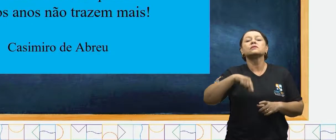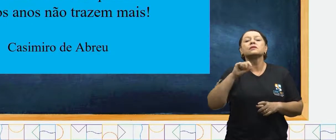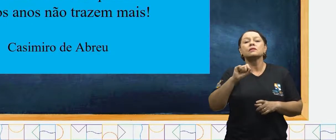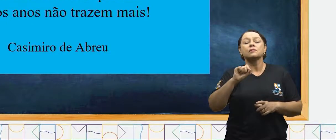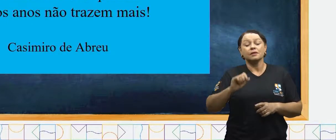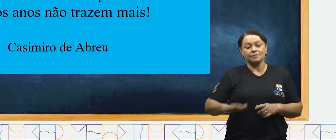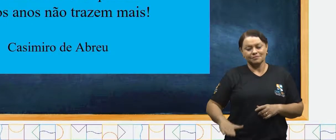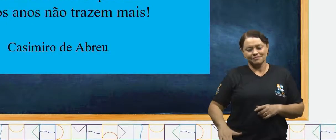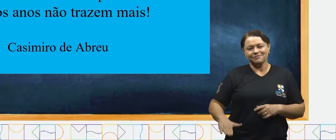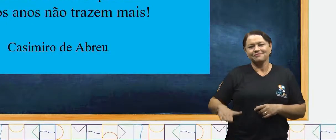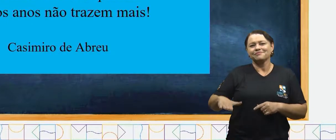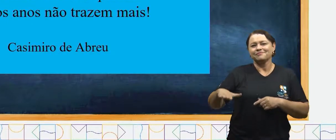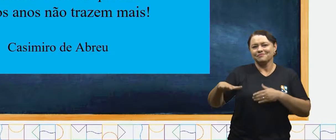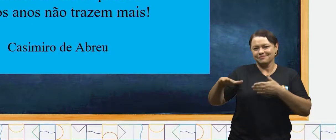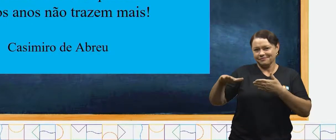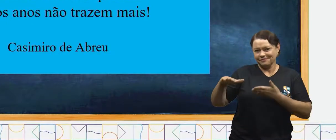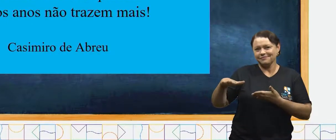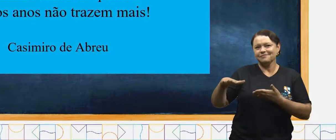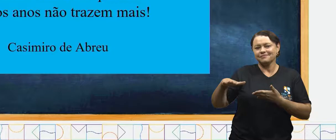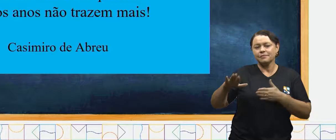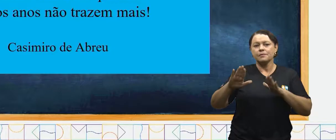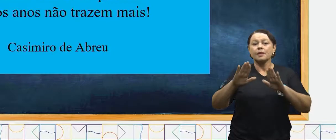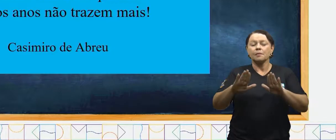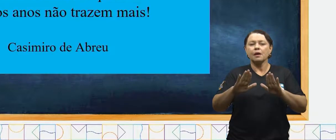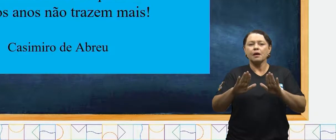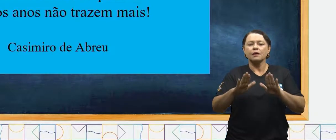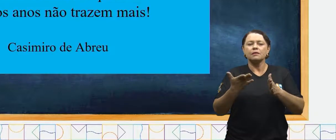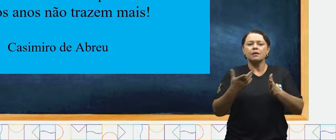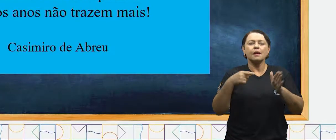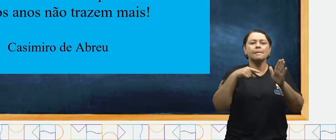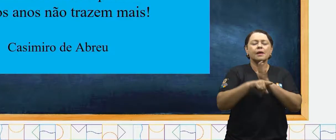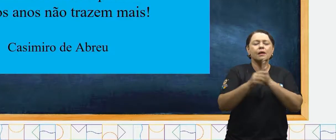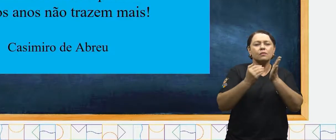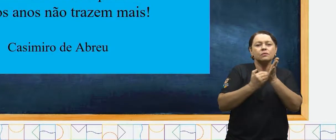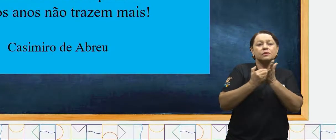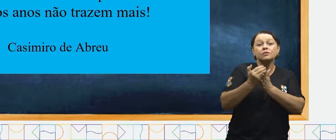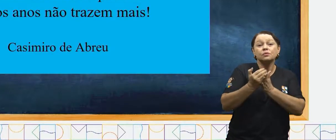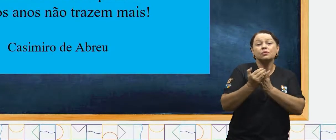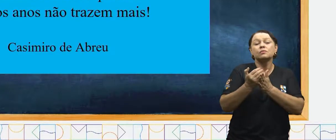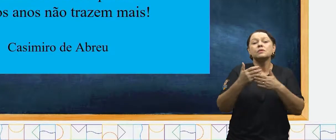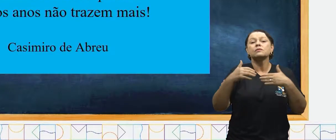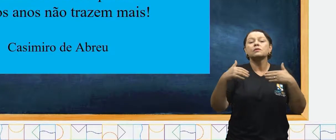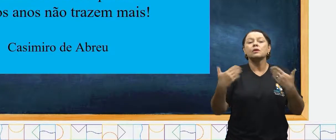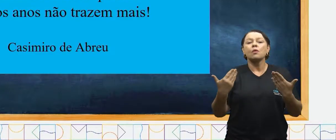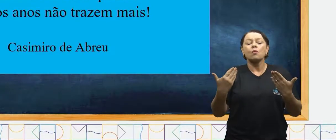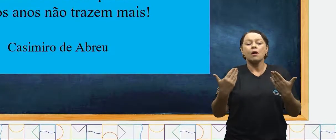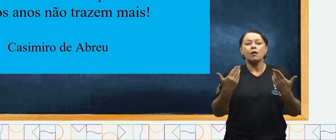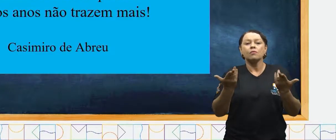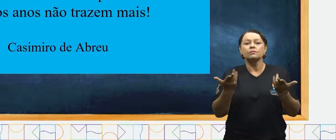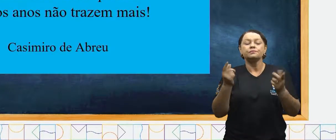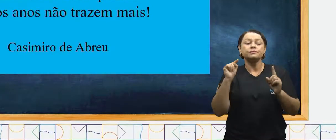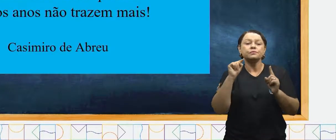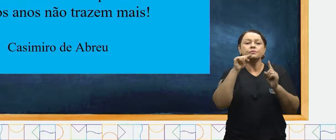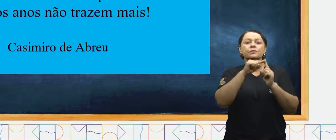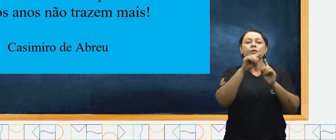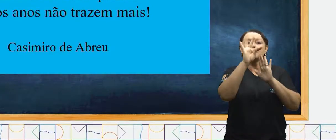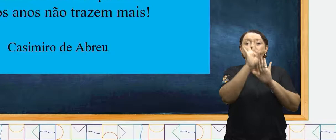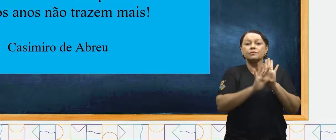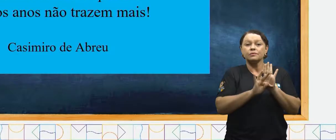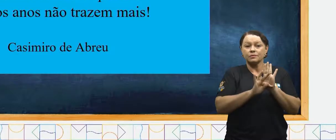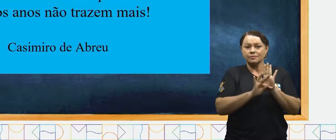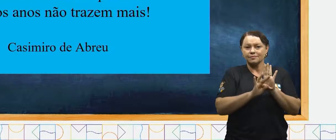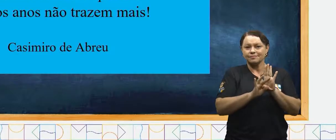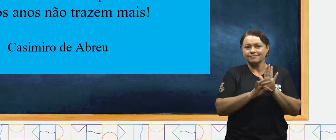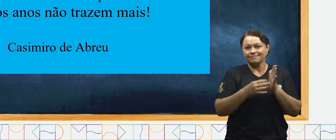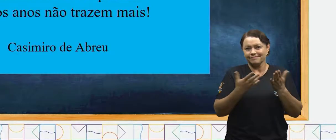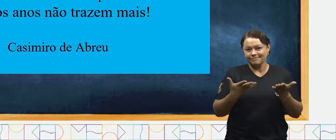infância. Mas voltemos à pergunta inicial. Qual a finalidade do texto? O